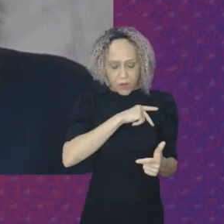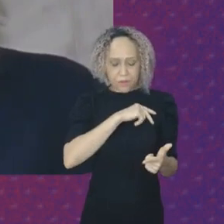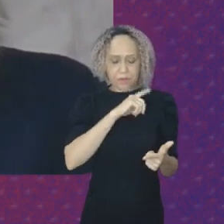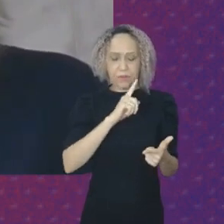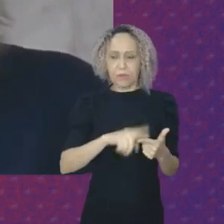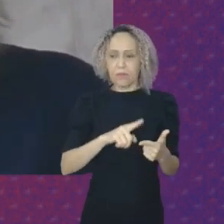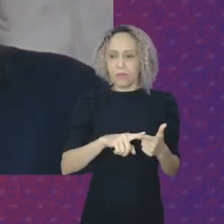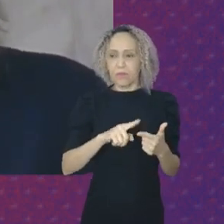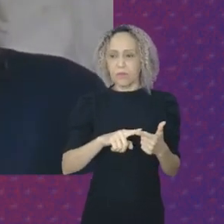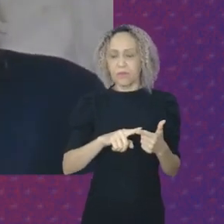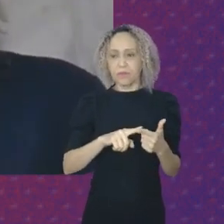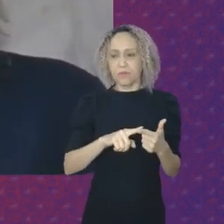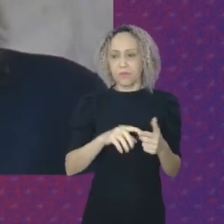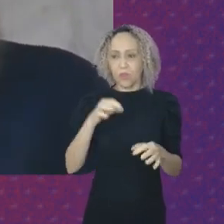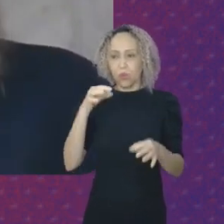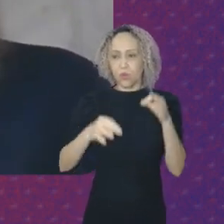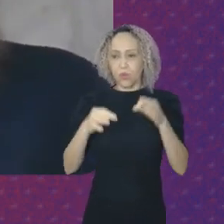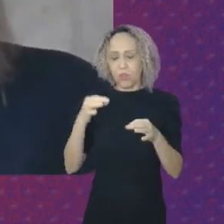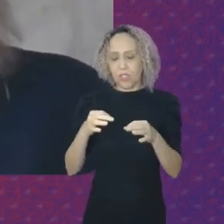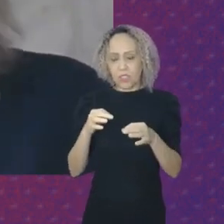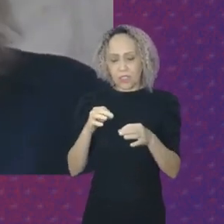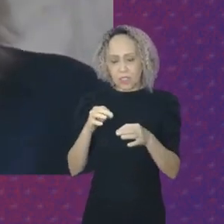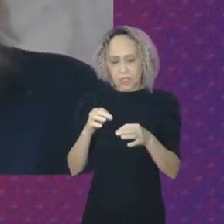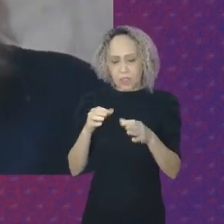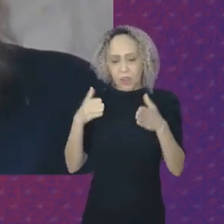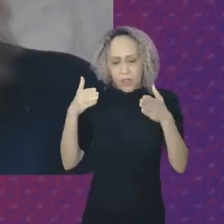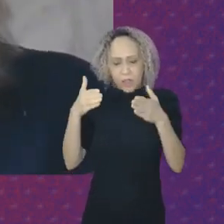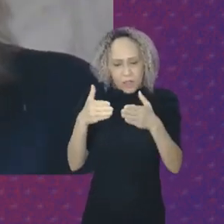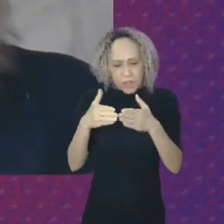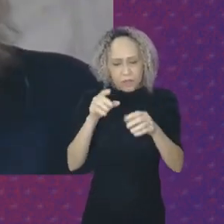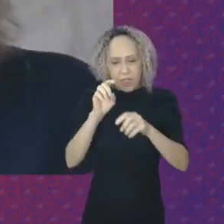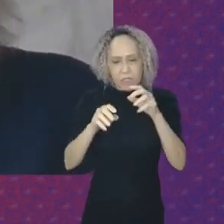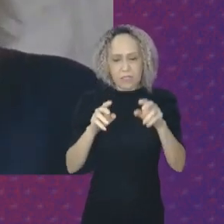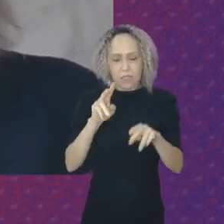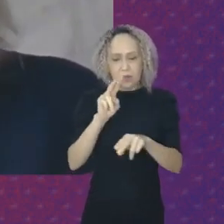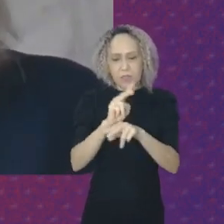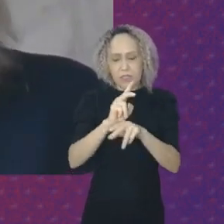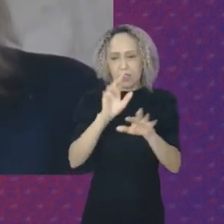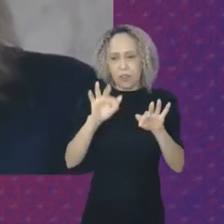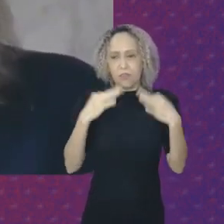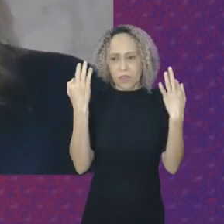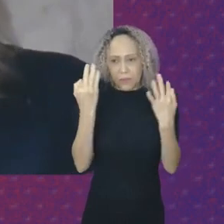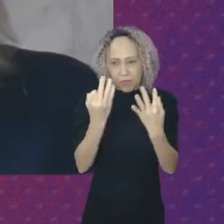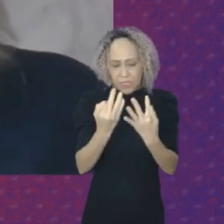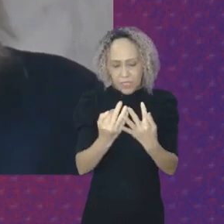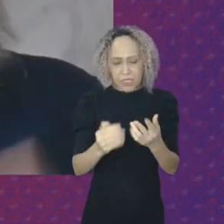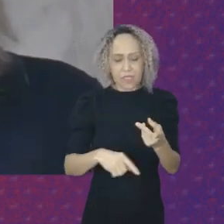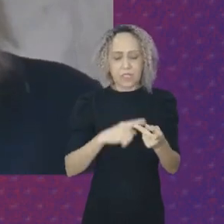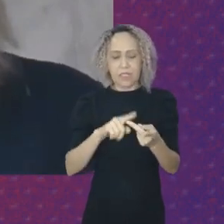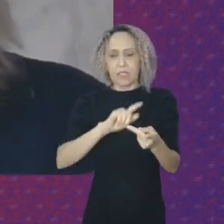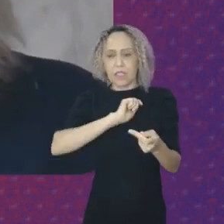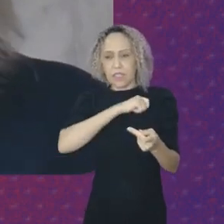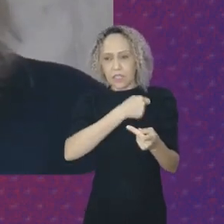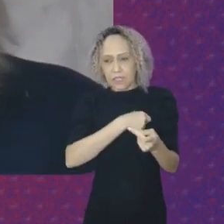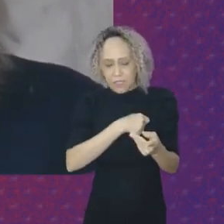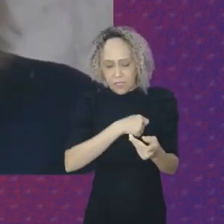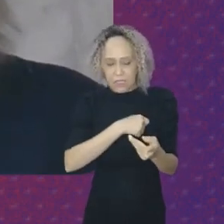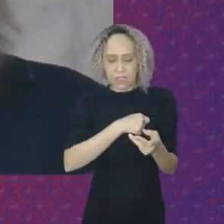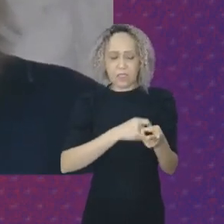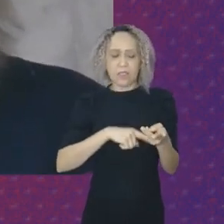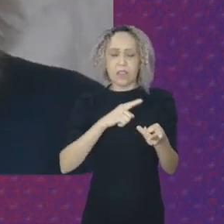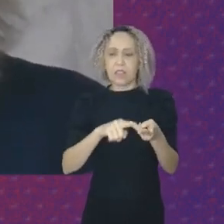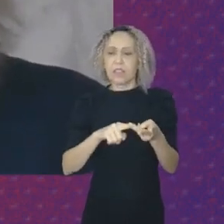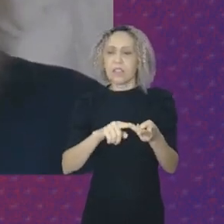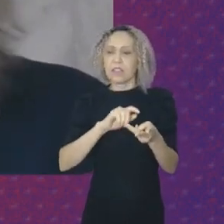Vara de Família, pelo Tribunal de Justiça, Delegacia da Mulher, Atendimento